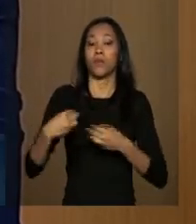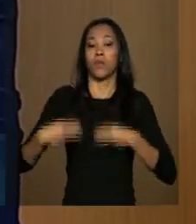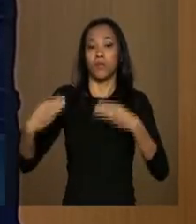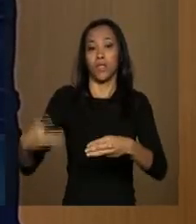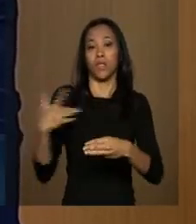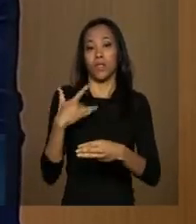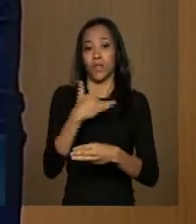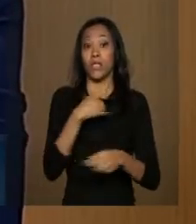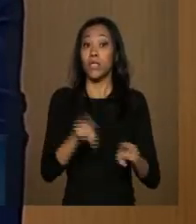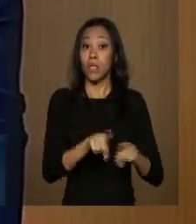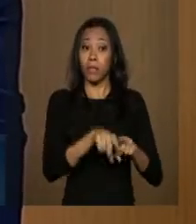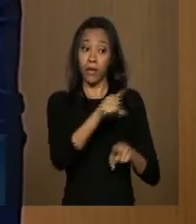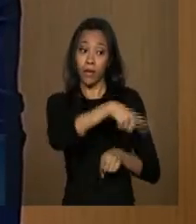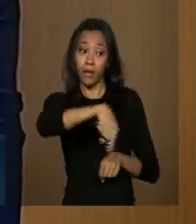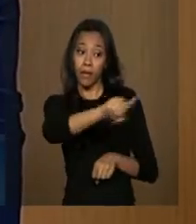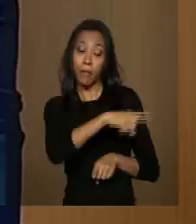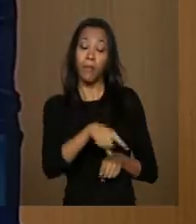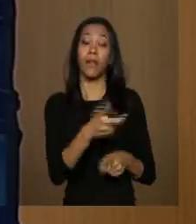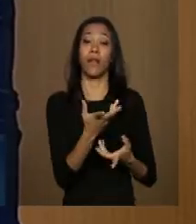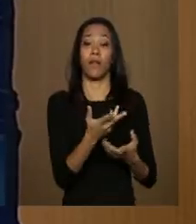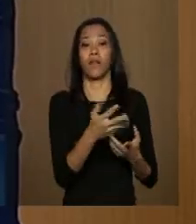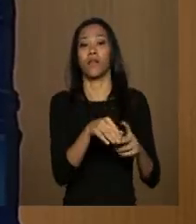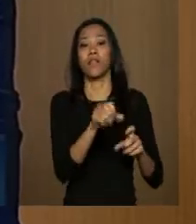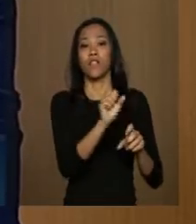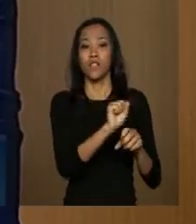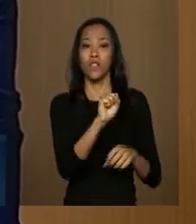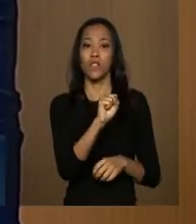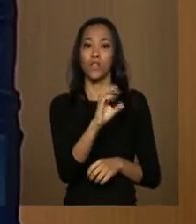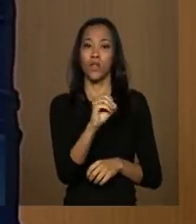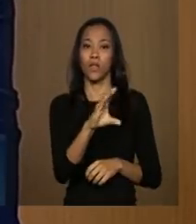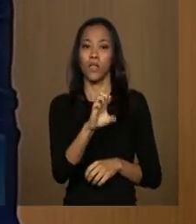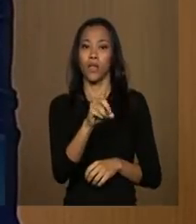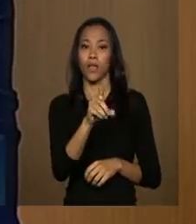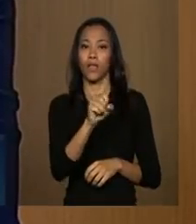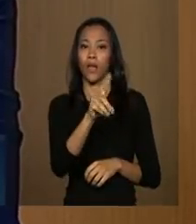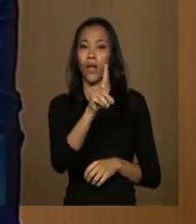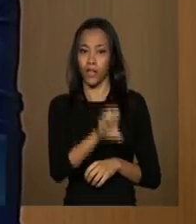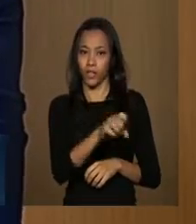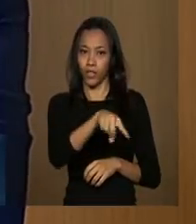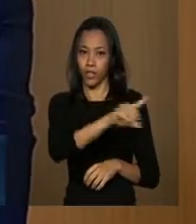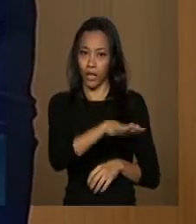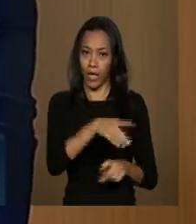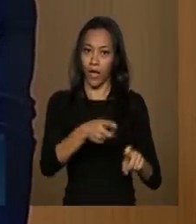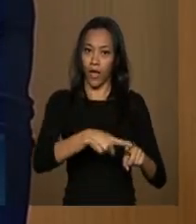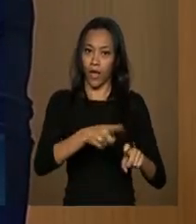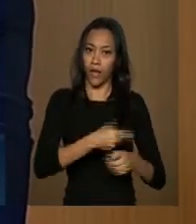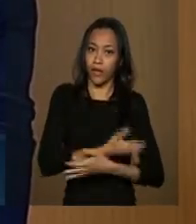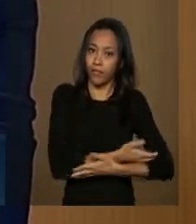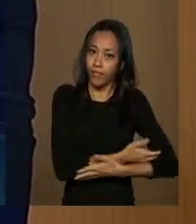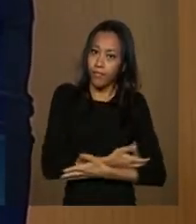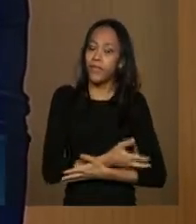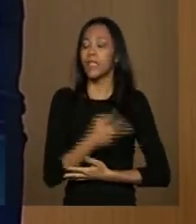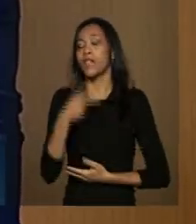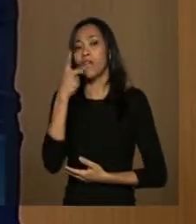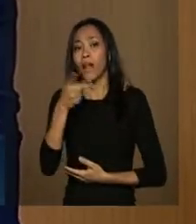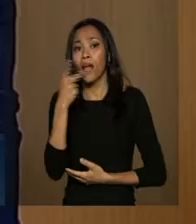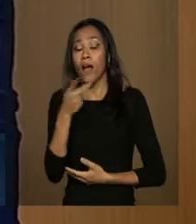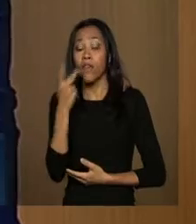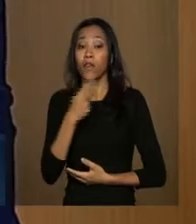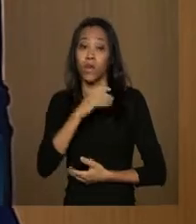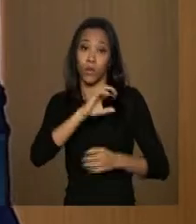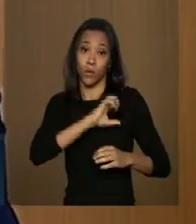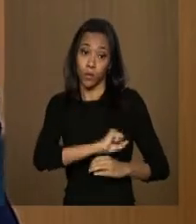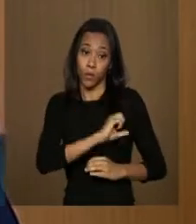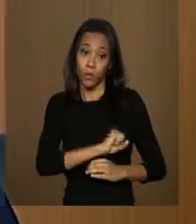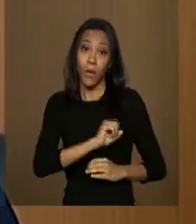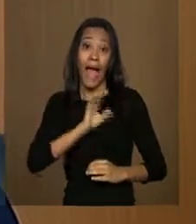Brasileira de Pediatria para estrelar a campanha de amamentação exclusiva. E a gente falava em aleitamento exclusivo até os 6 meses.